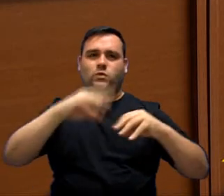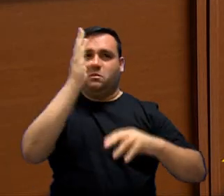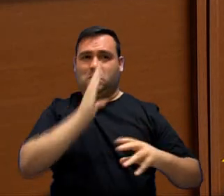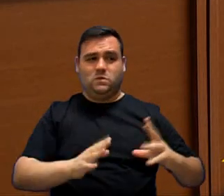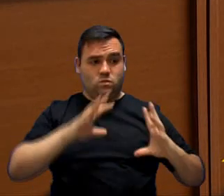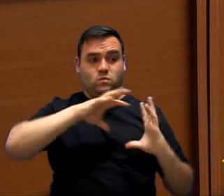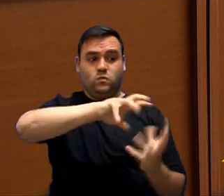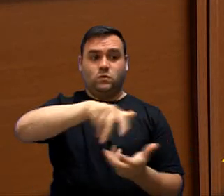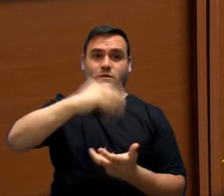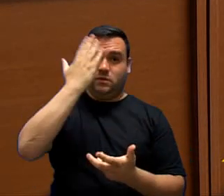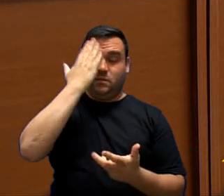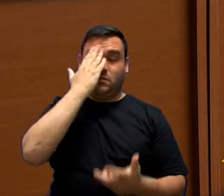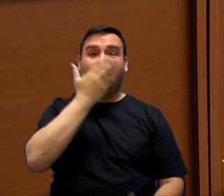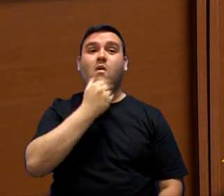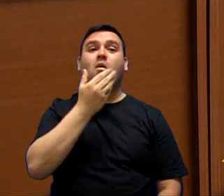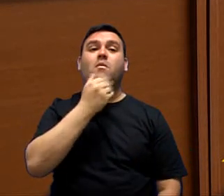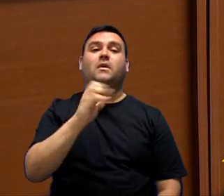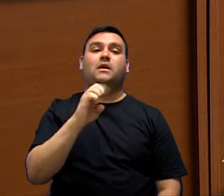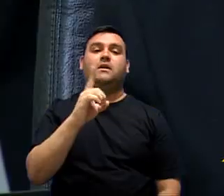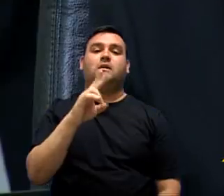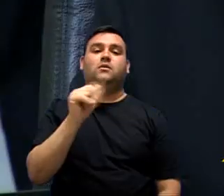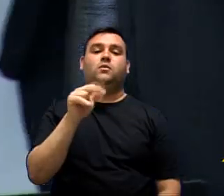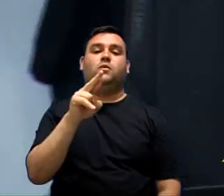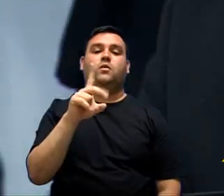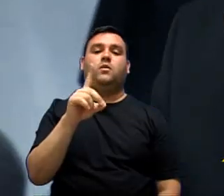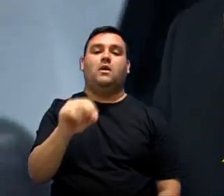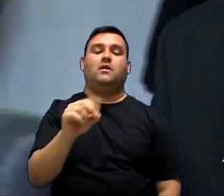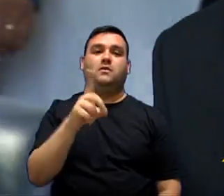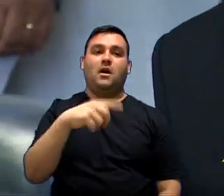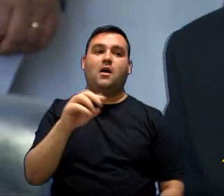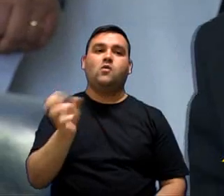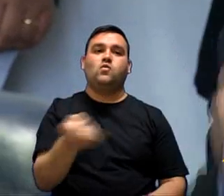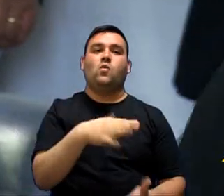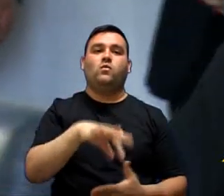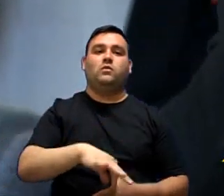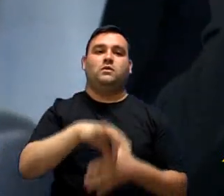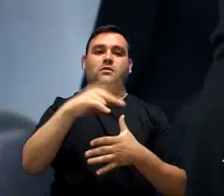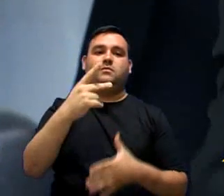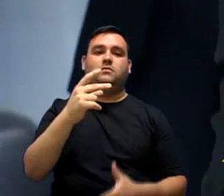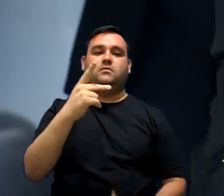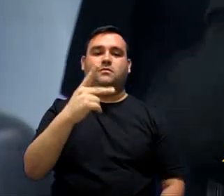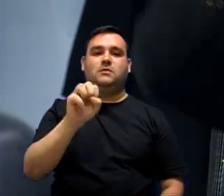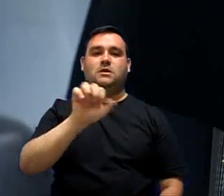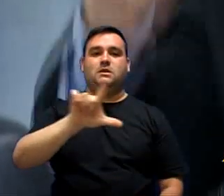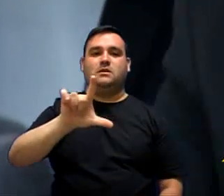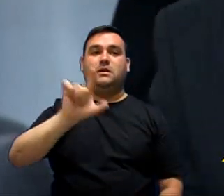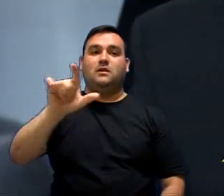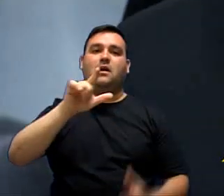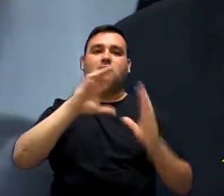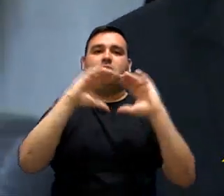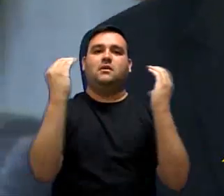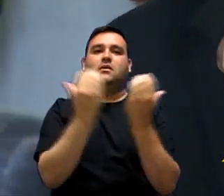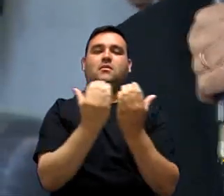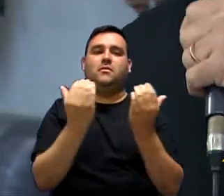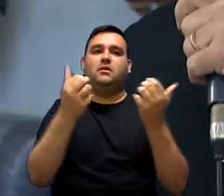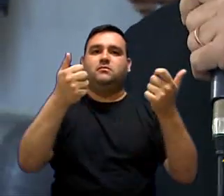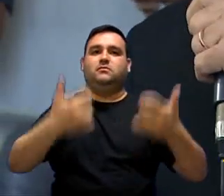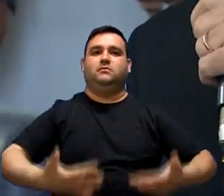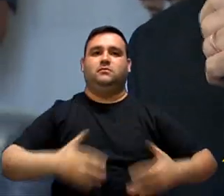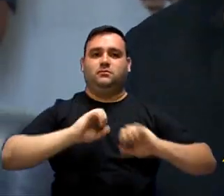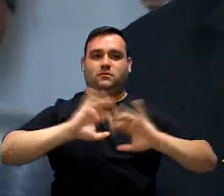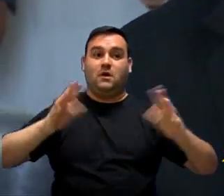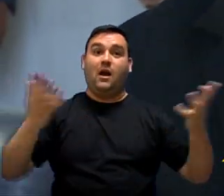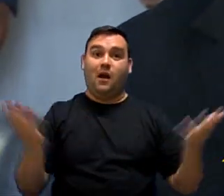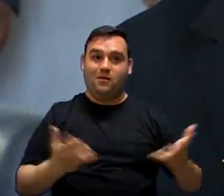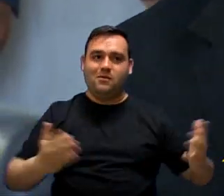e para o mundo, que o Eduardo Bolsonaro é o novo líder do PSL na Câmara agora, tá, presidente? Só para deixar claro aqui que